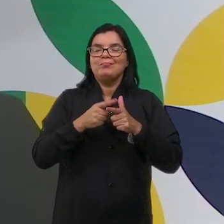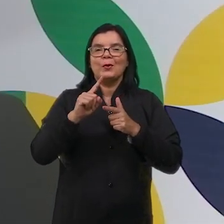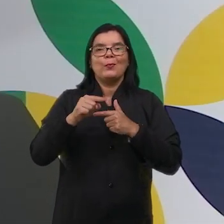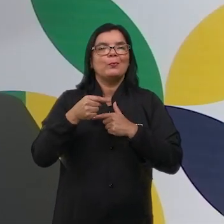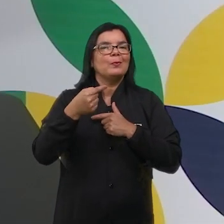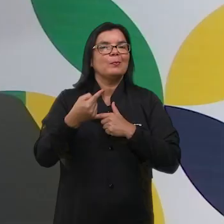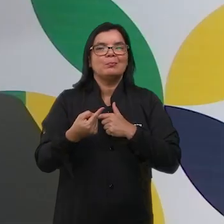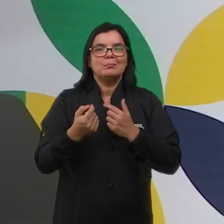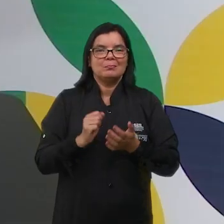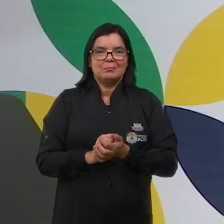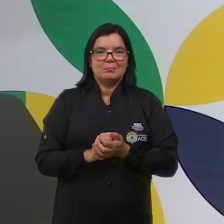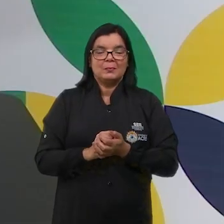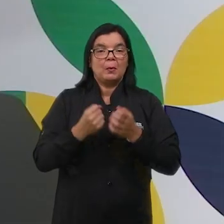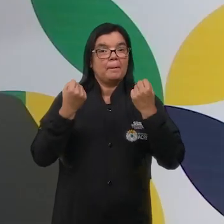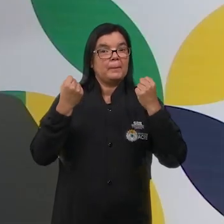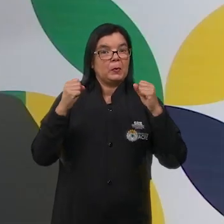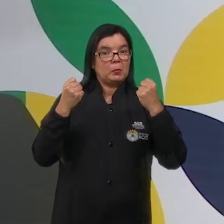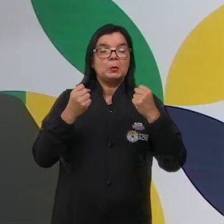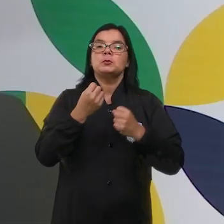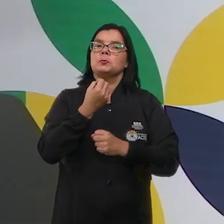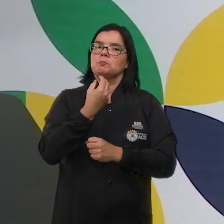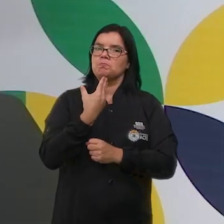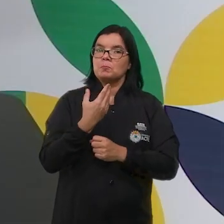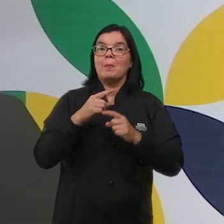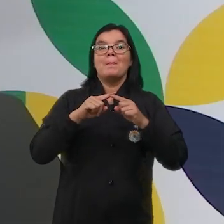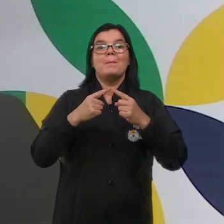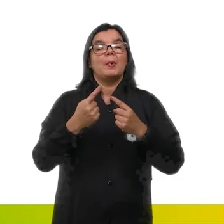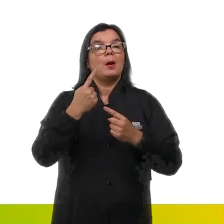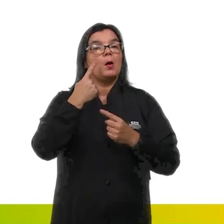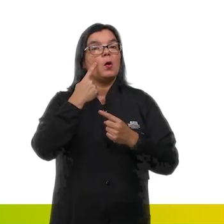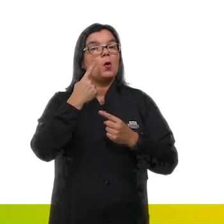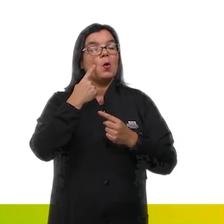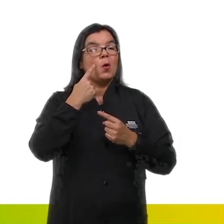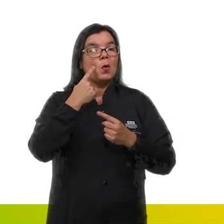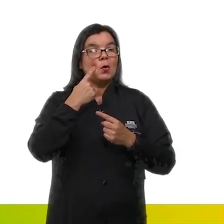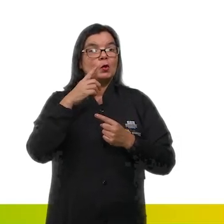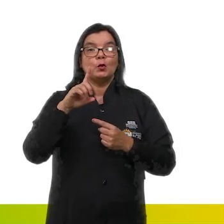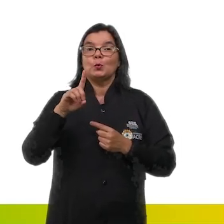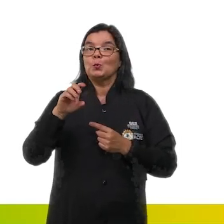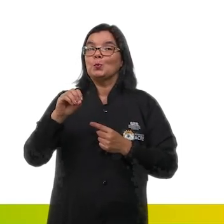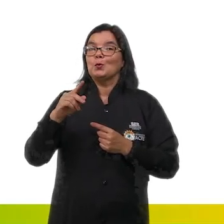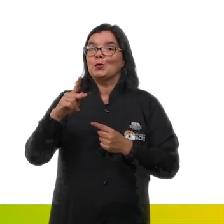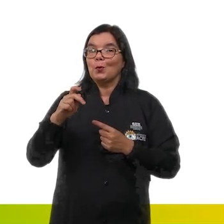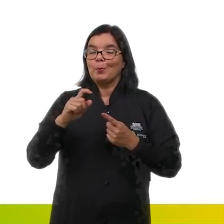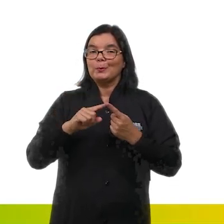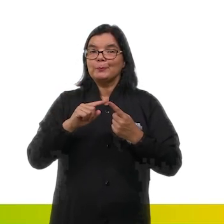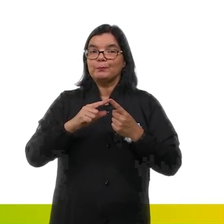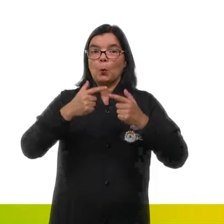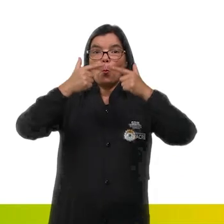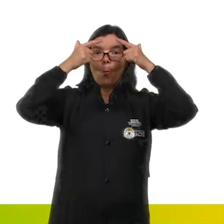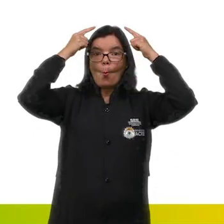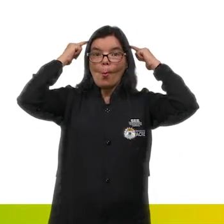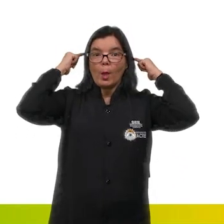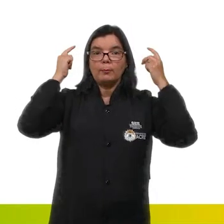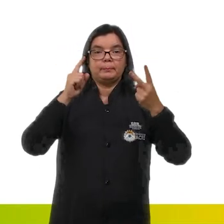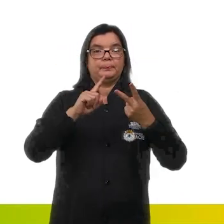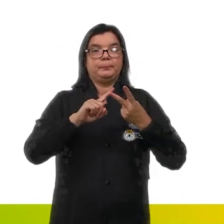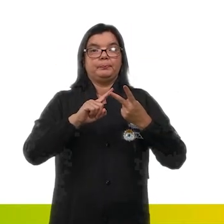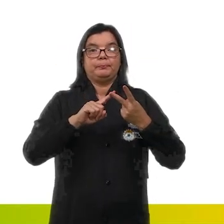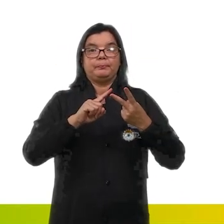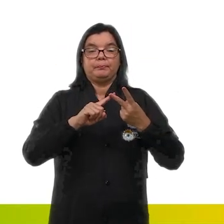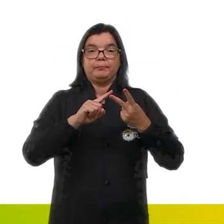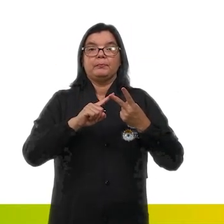que, tipo, para o exercício vai ser bom, mas olhem aqui os efeitos do doping. Temos calvície, temos